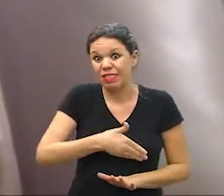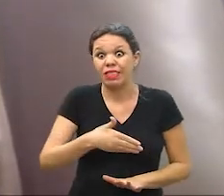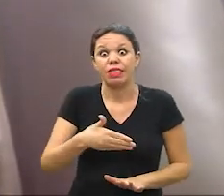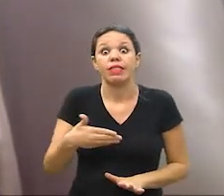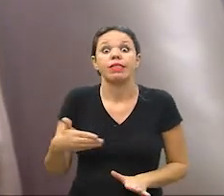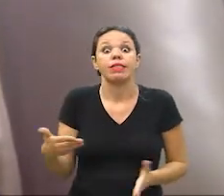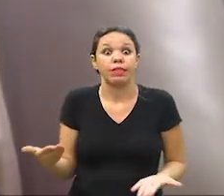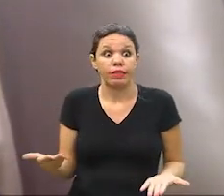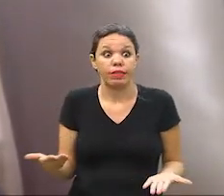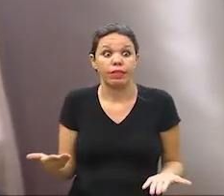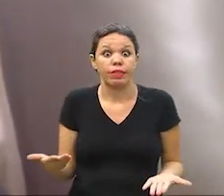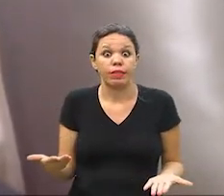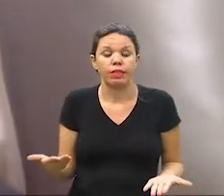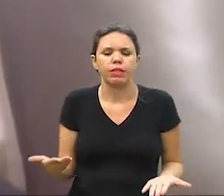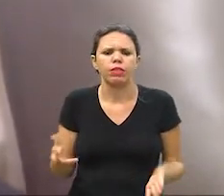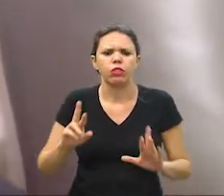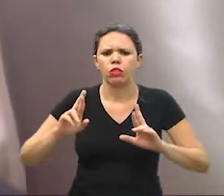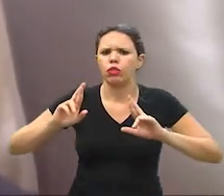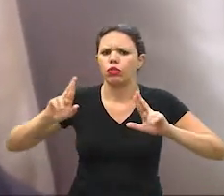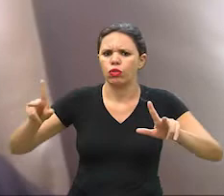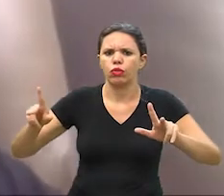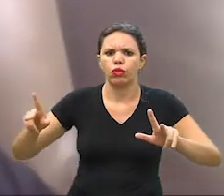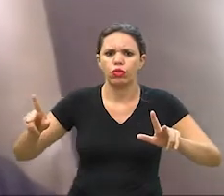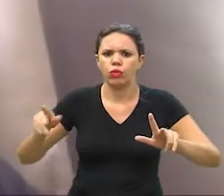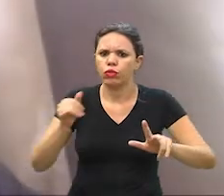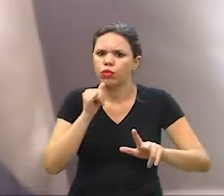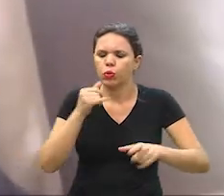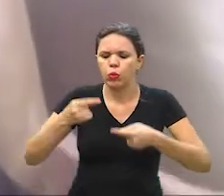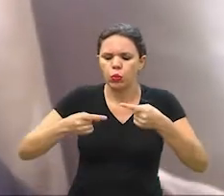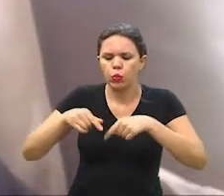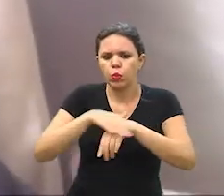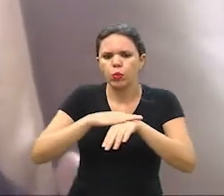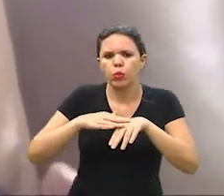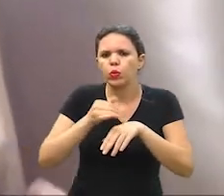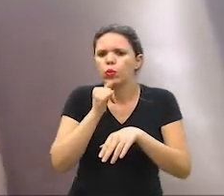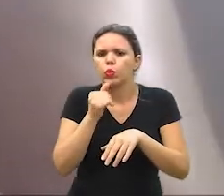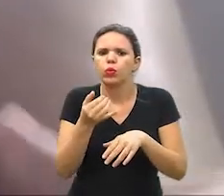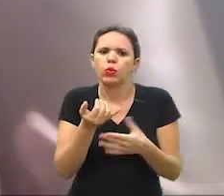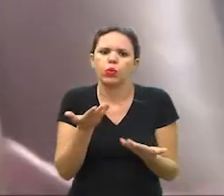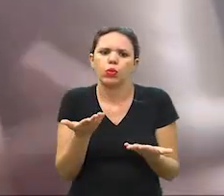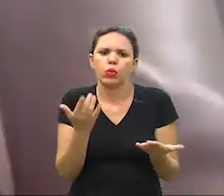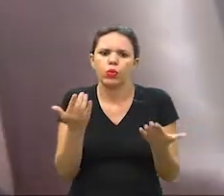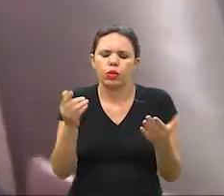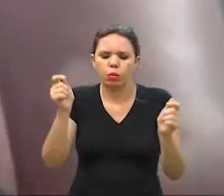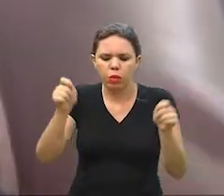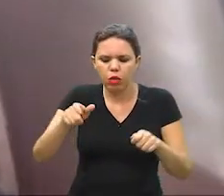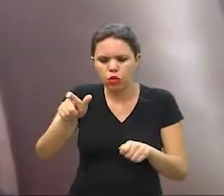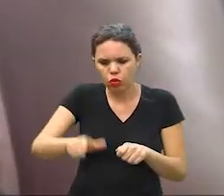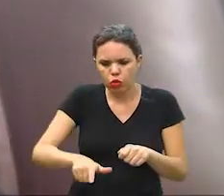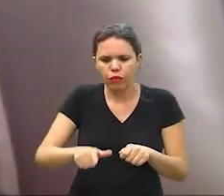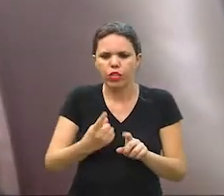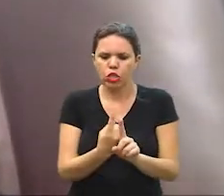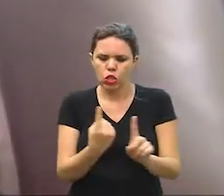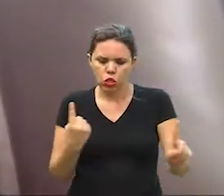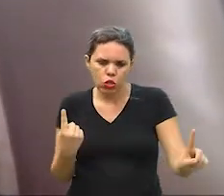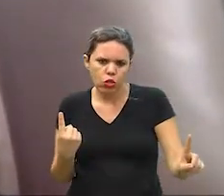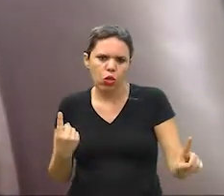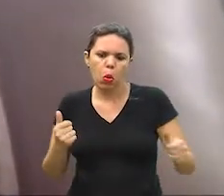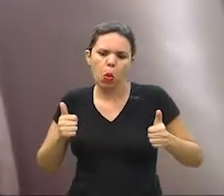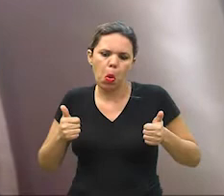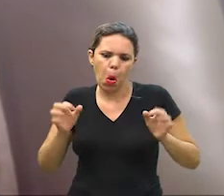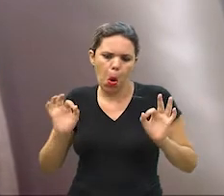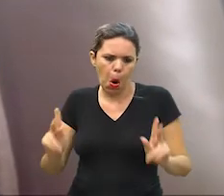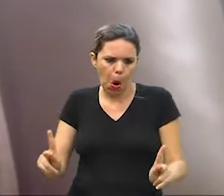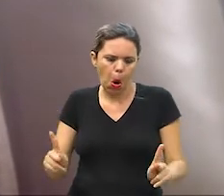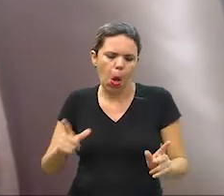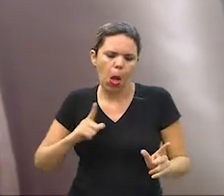né? É diferente a gente discutir as condições de quem tem condição de fazer um isolamento numa boa